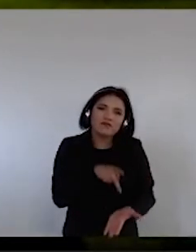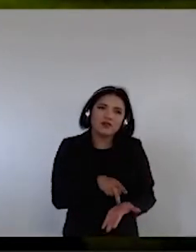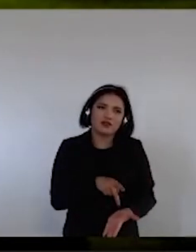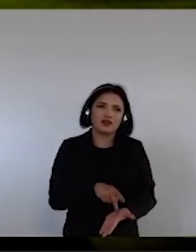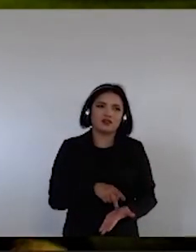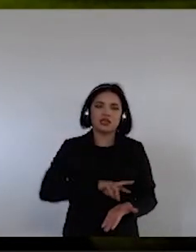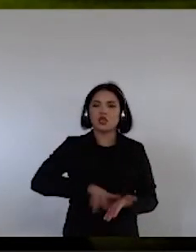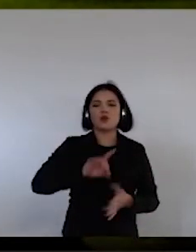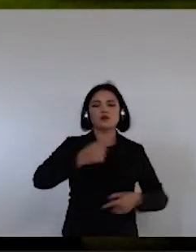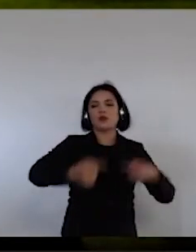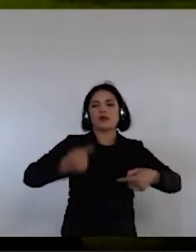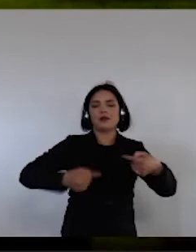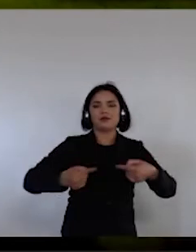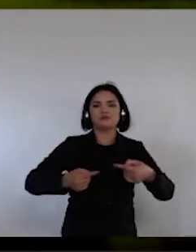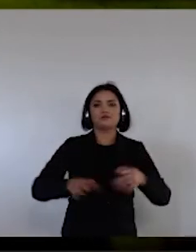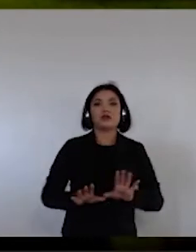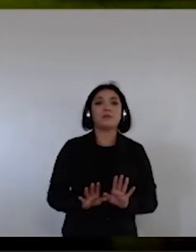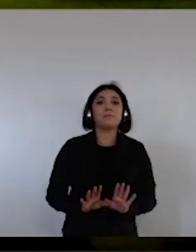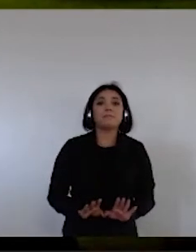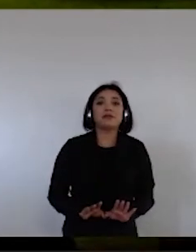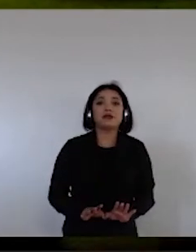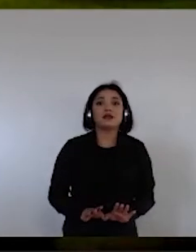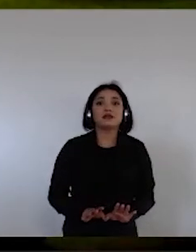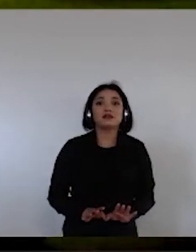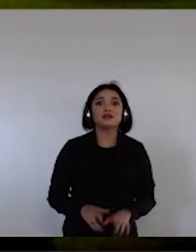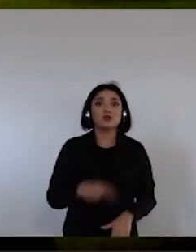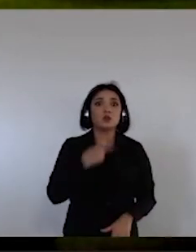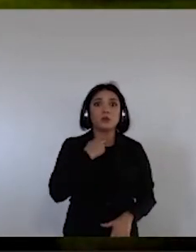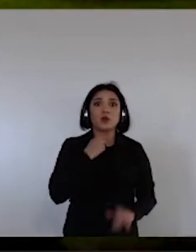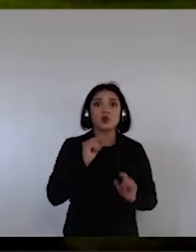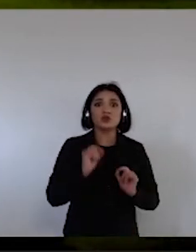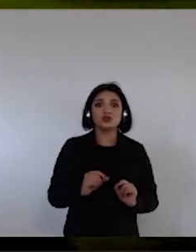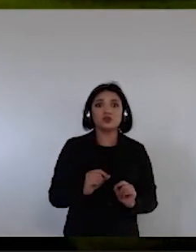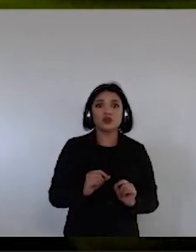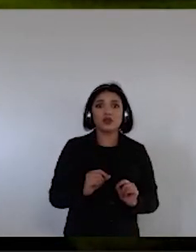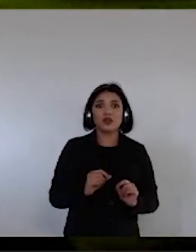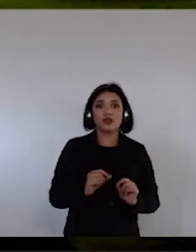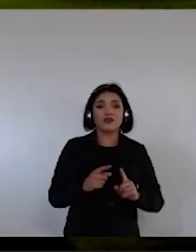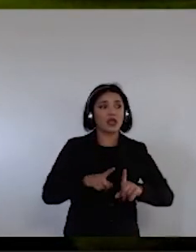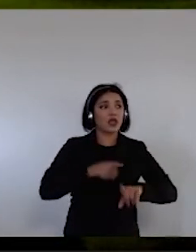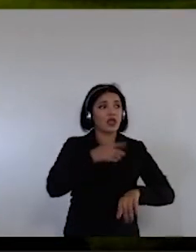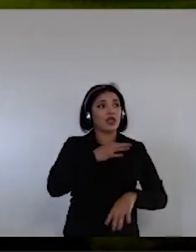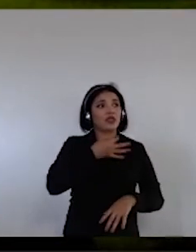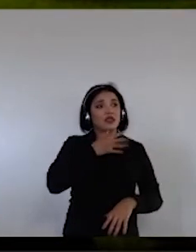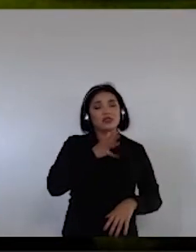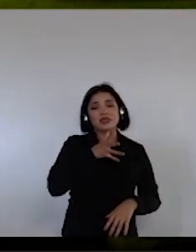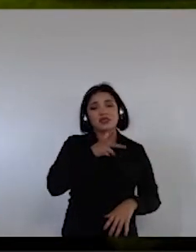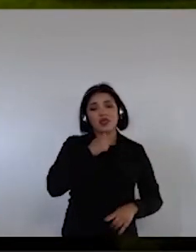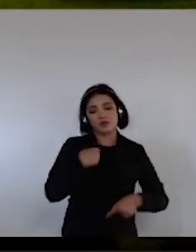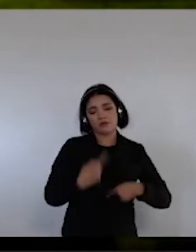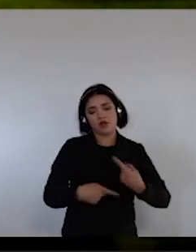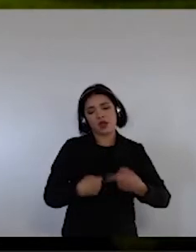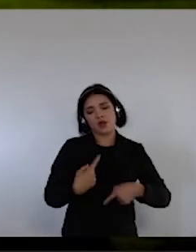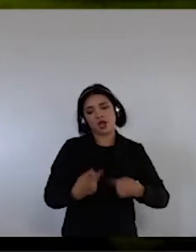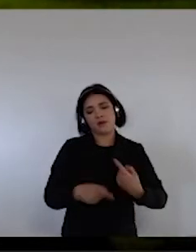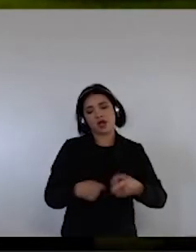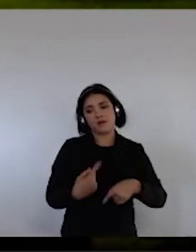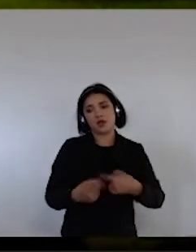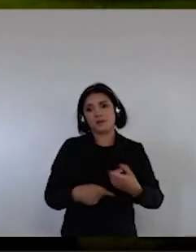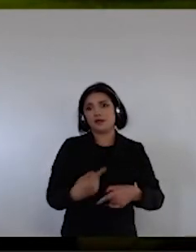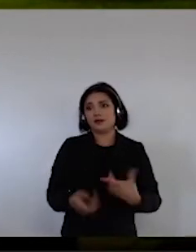é bastante curioso de nós analisarmos a nossa cultura